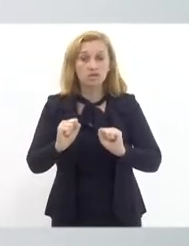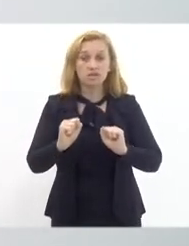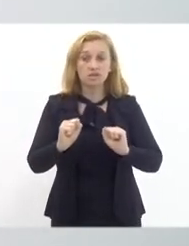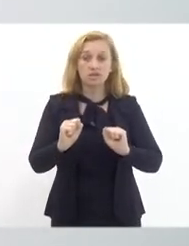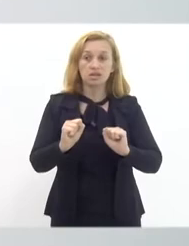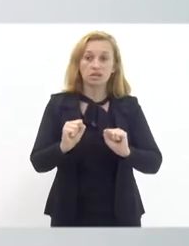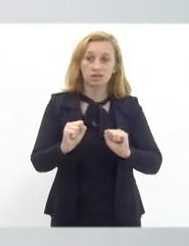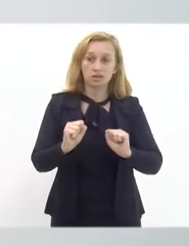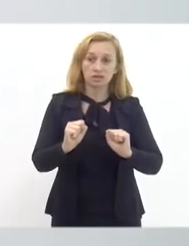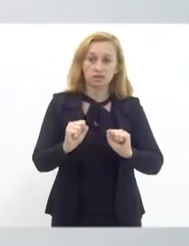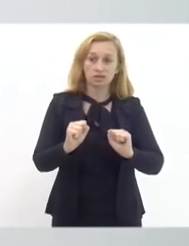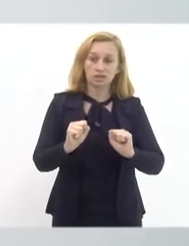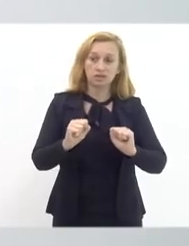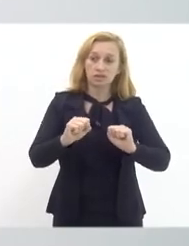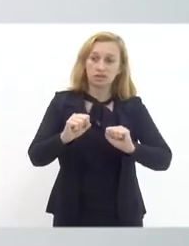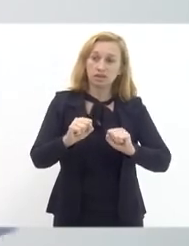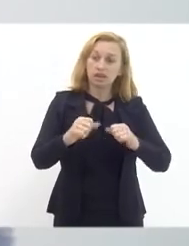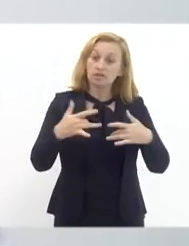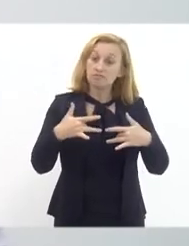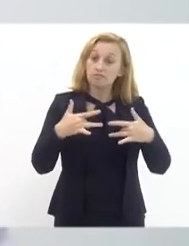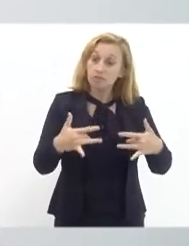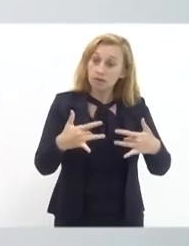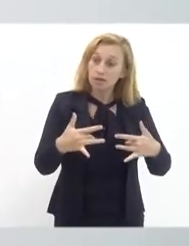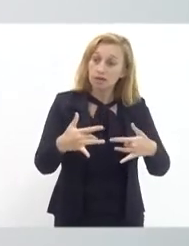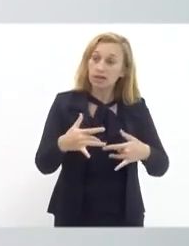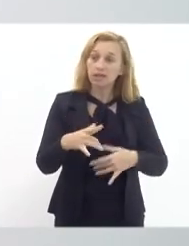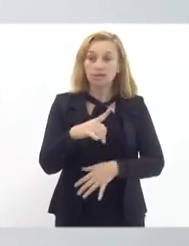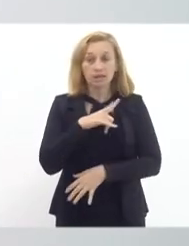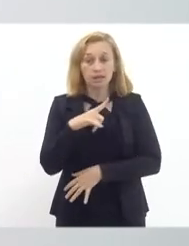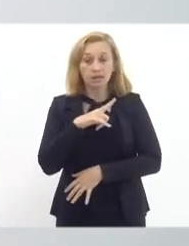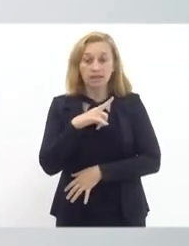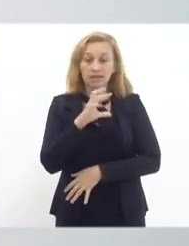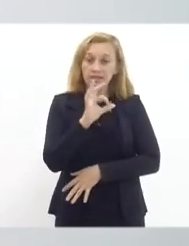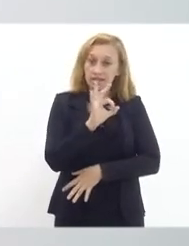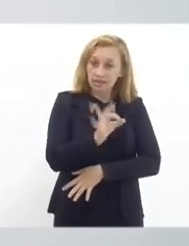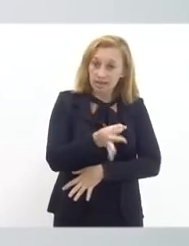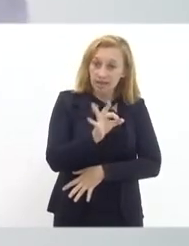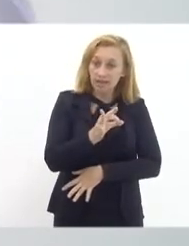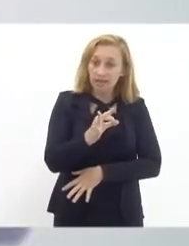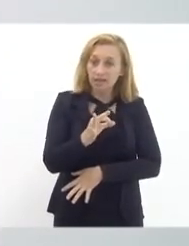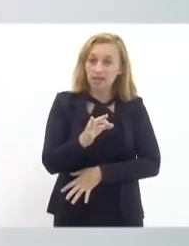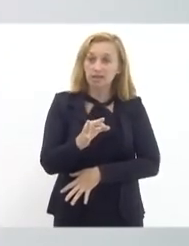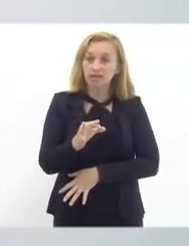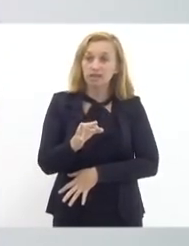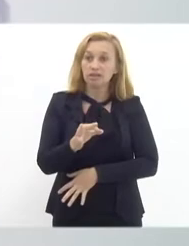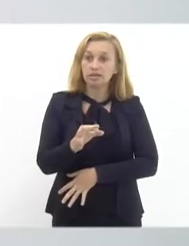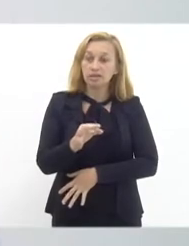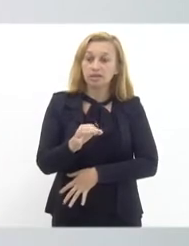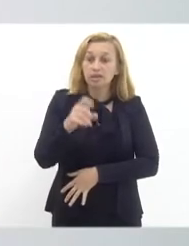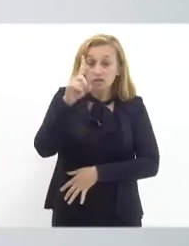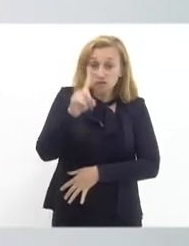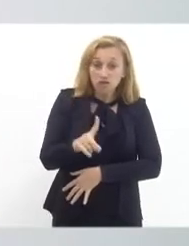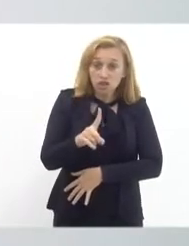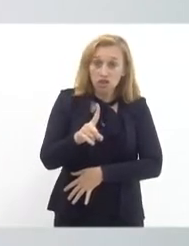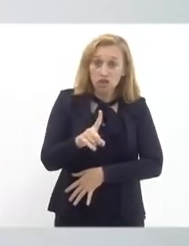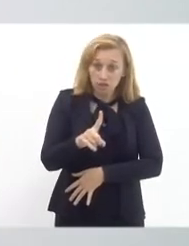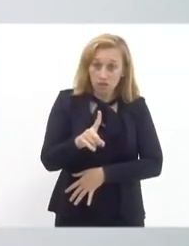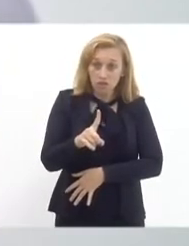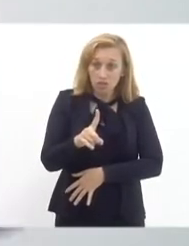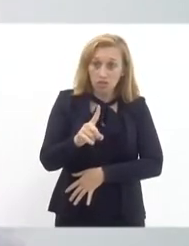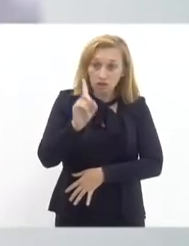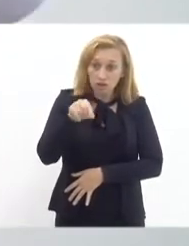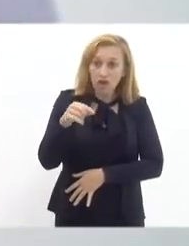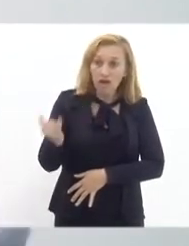a solidariedade tão necessária para a gente garantir este bem patrimonial que